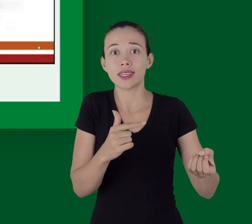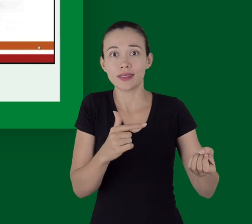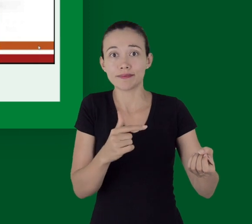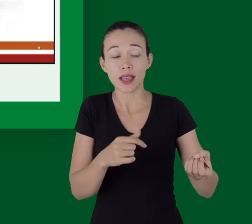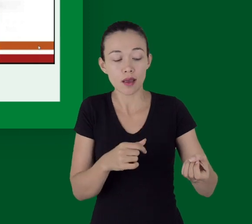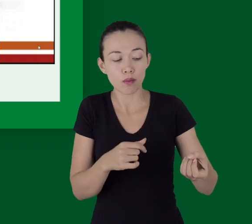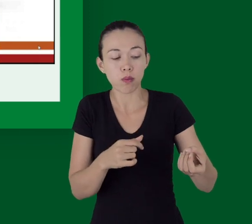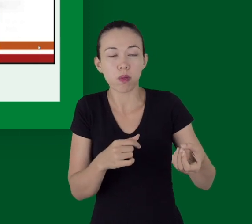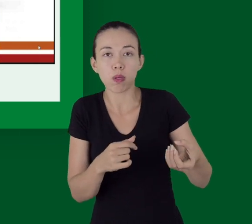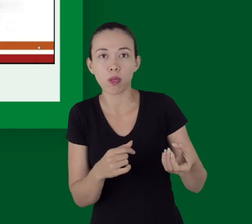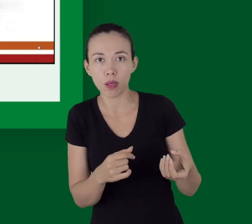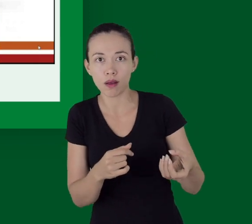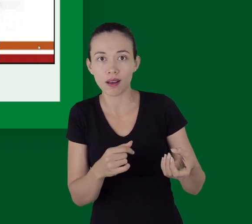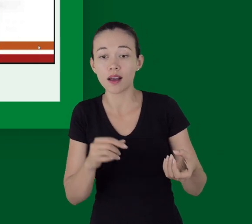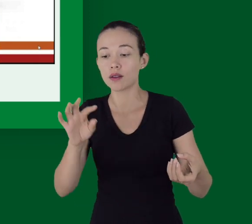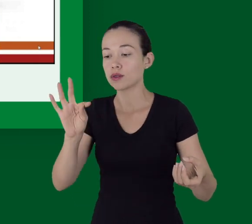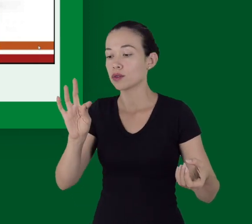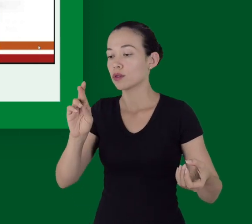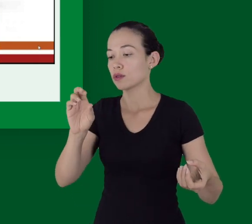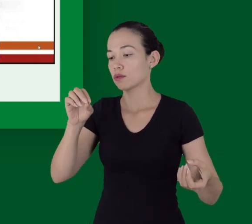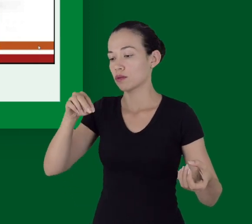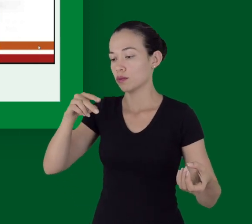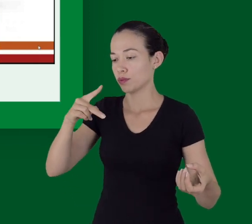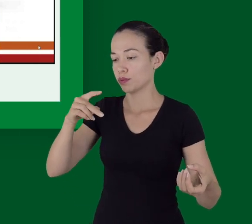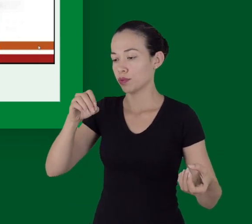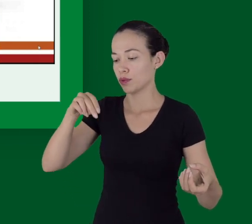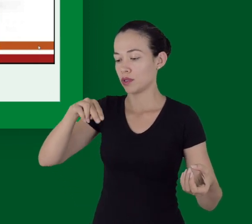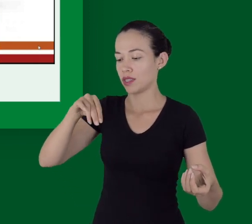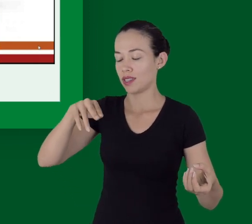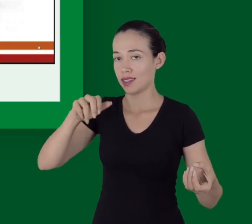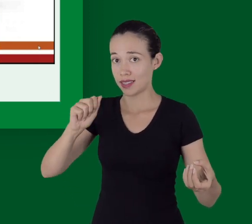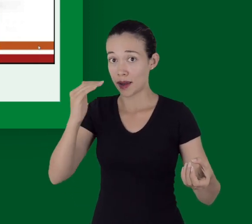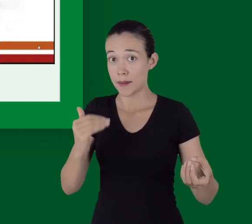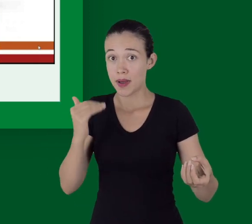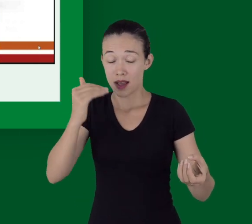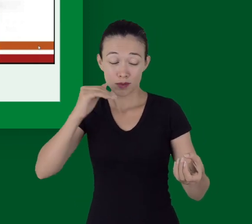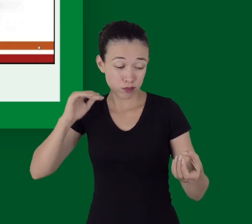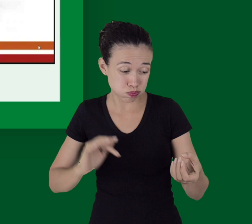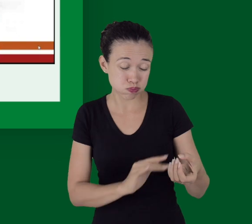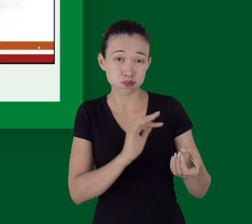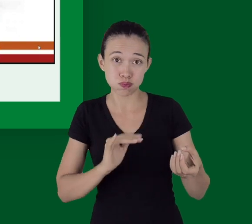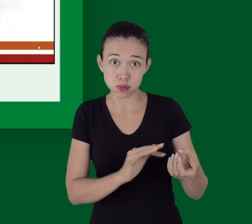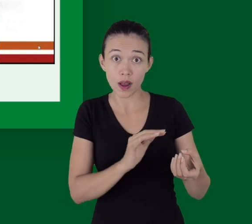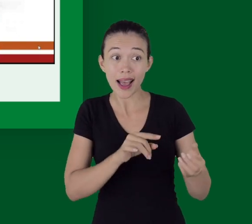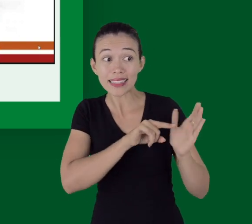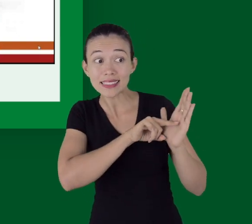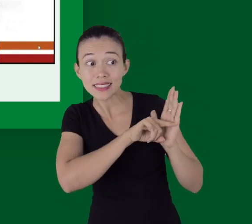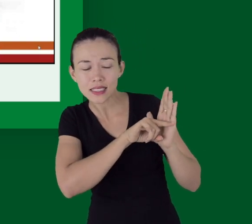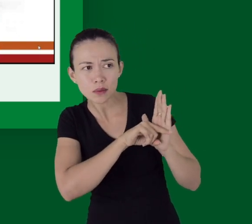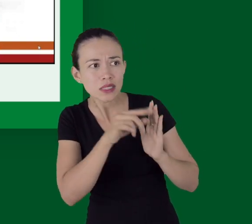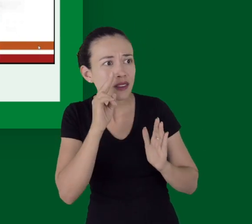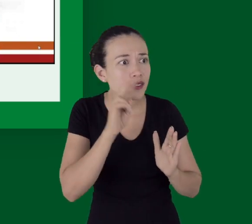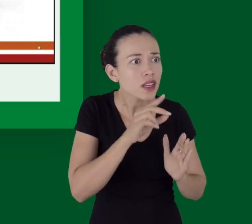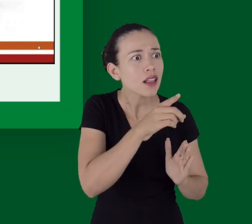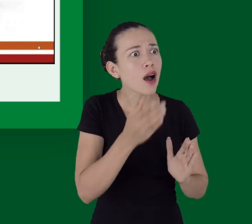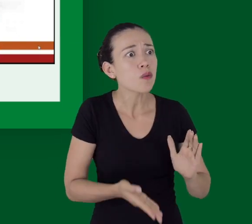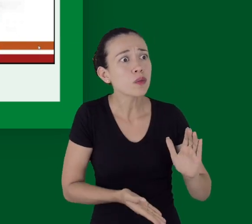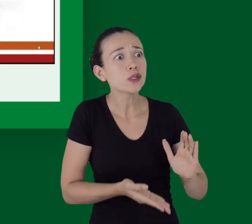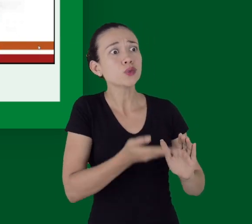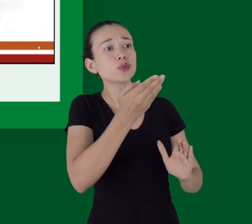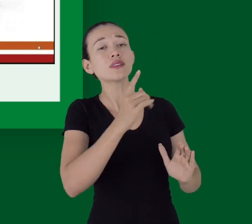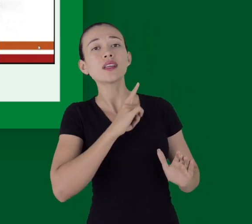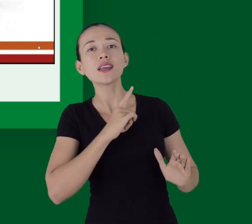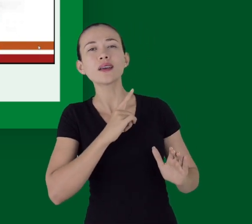o vaso, um monte de troponina que estava acumulada começa a chegar. Aí você vai fazer o exame, dá como